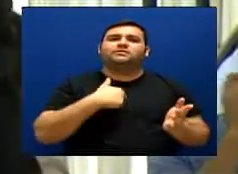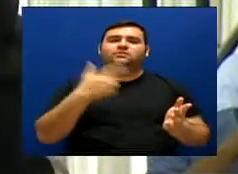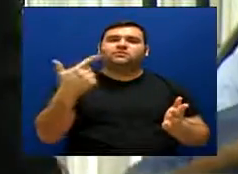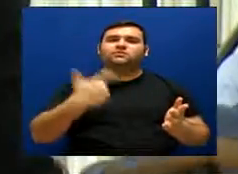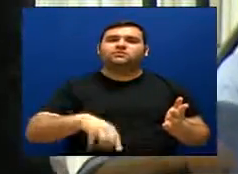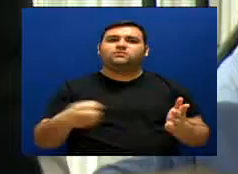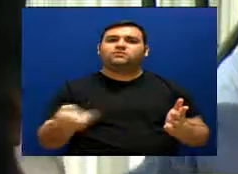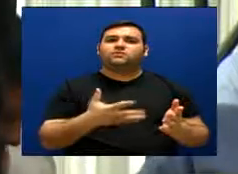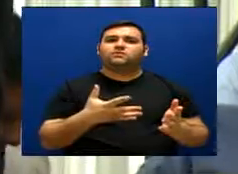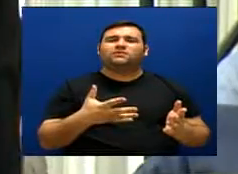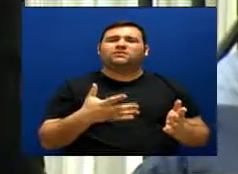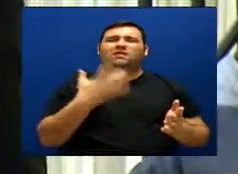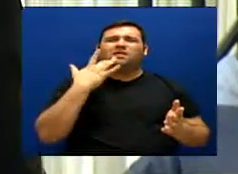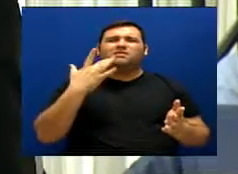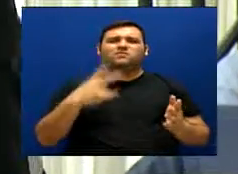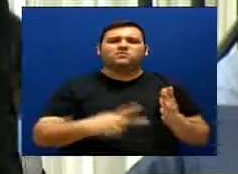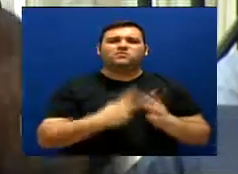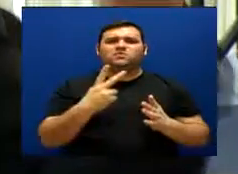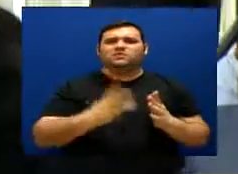renovei,